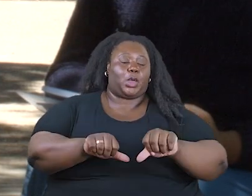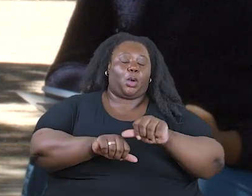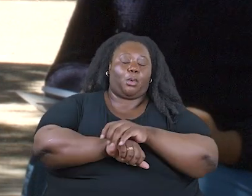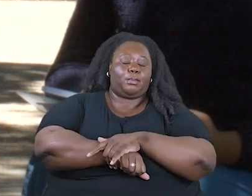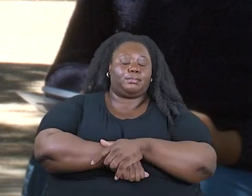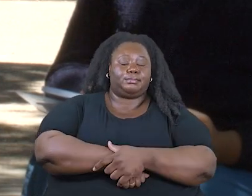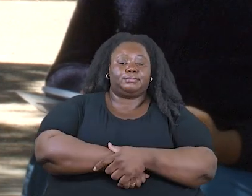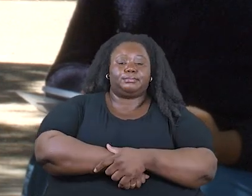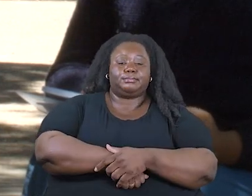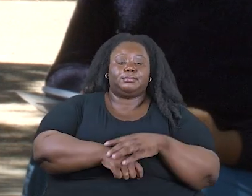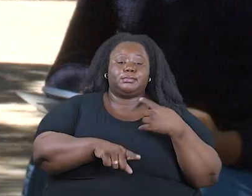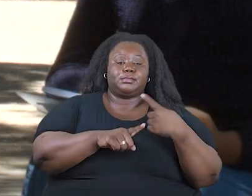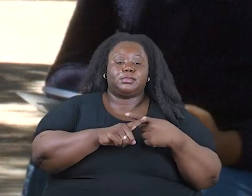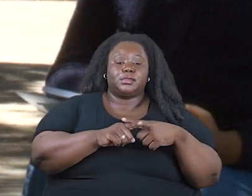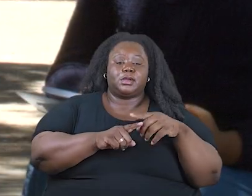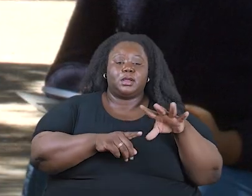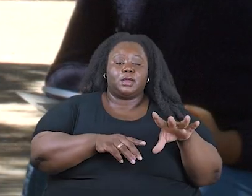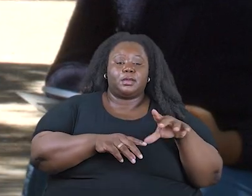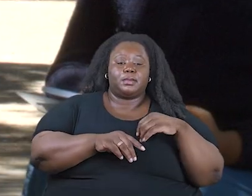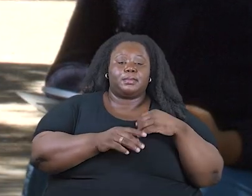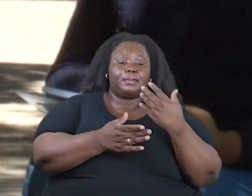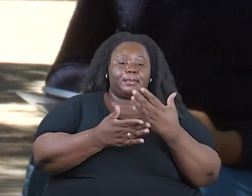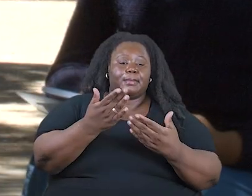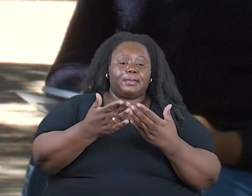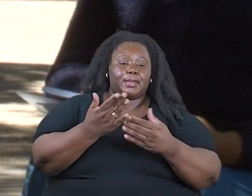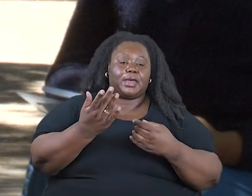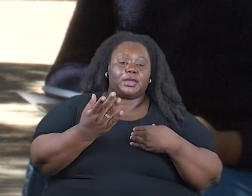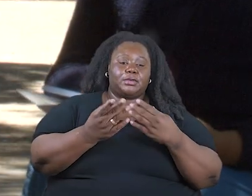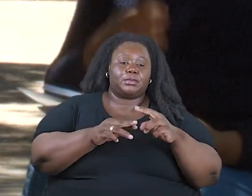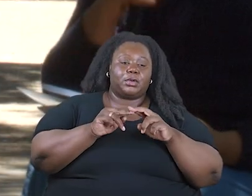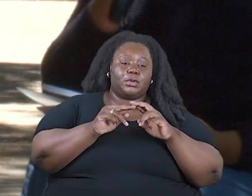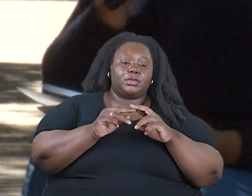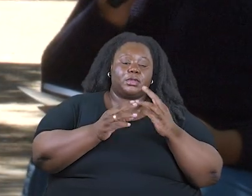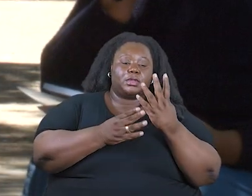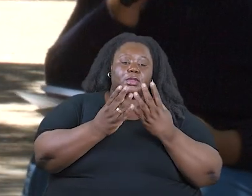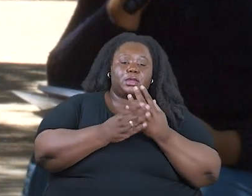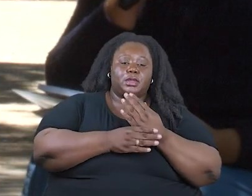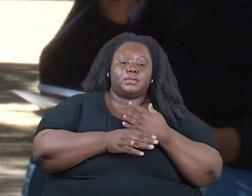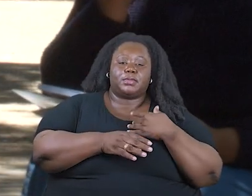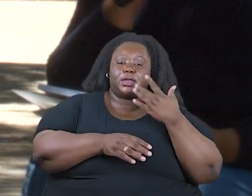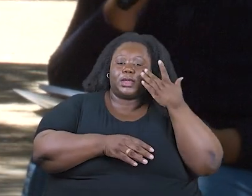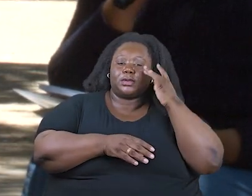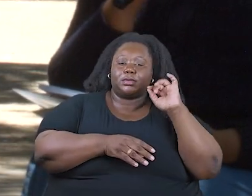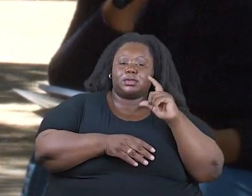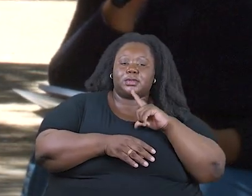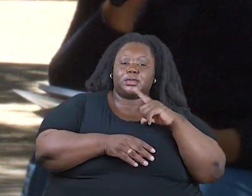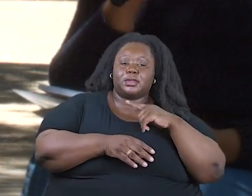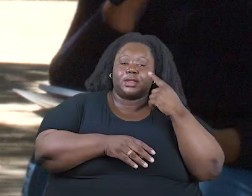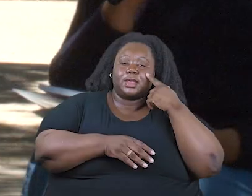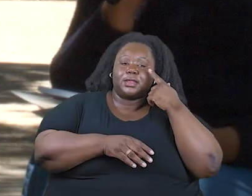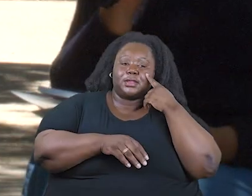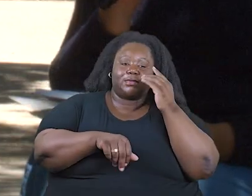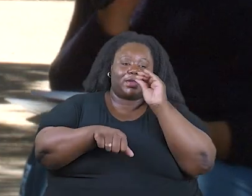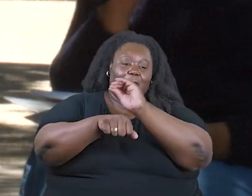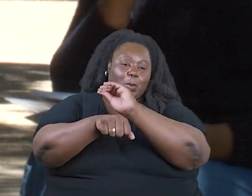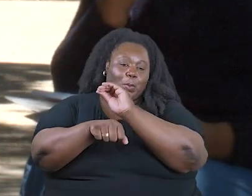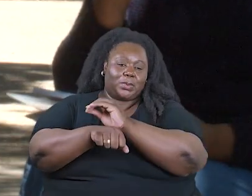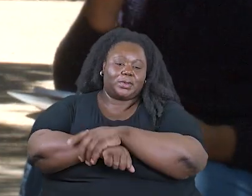livro, porque você perde um pouco da tua sensibilidade com a luva. Aí eu não sei, gente, tem que ver com a